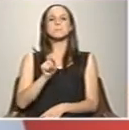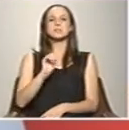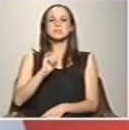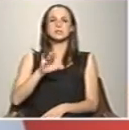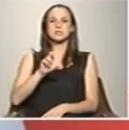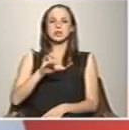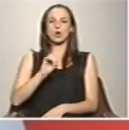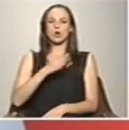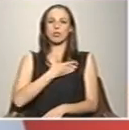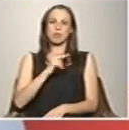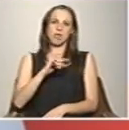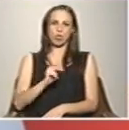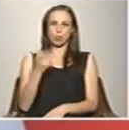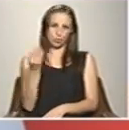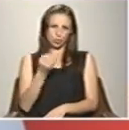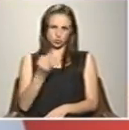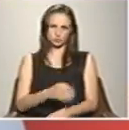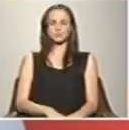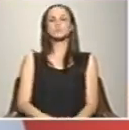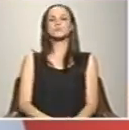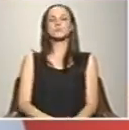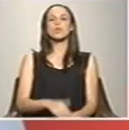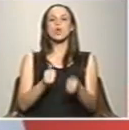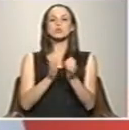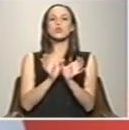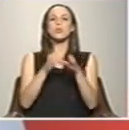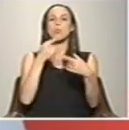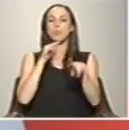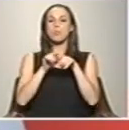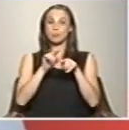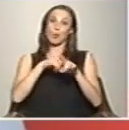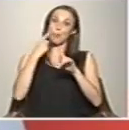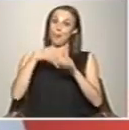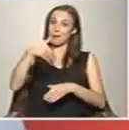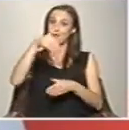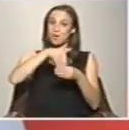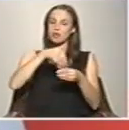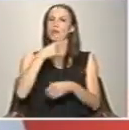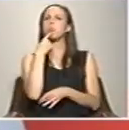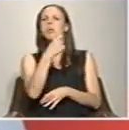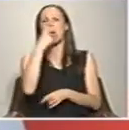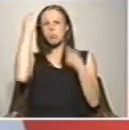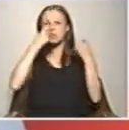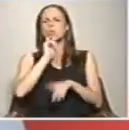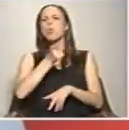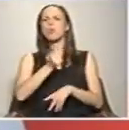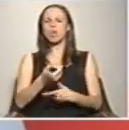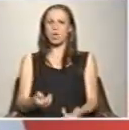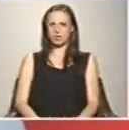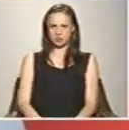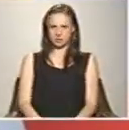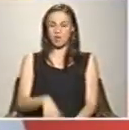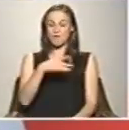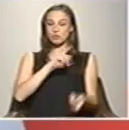políticos, de todos os partidos políticos, uma vez que para o ano vai haver eleições, o que é que eles pensam sobre isto? Uhum. O que é que eles estão capazes de debater estas questões,